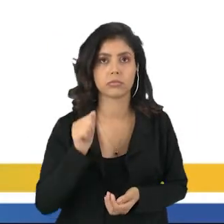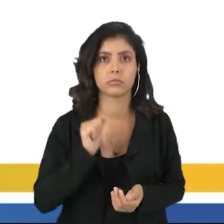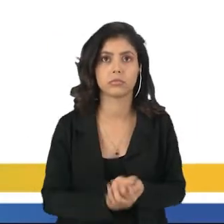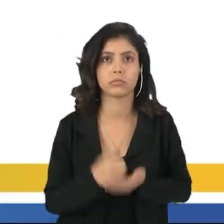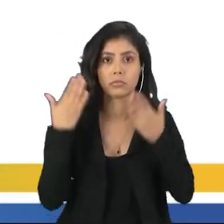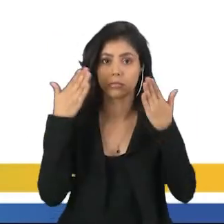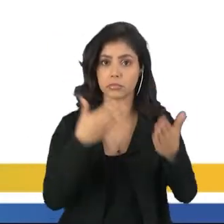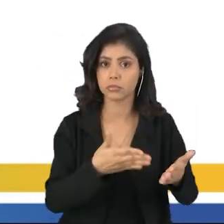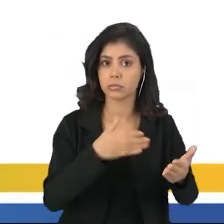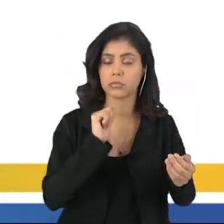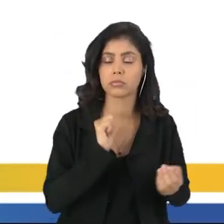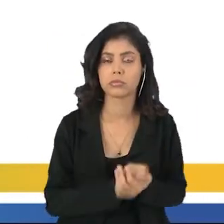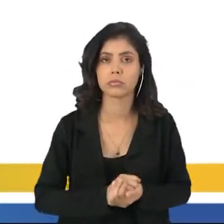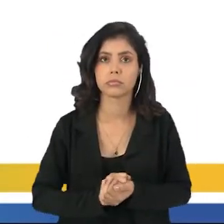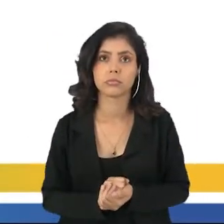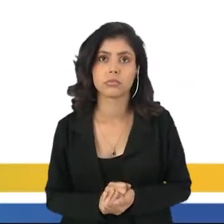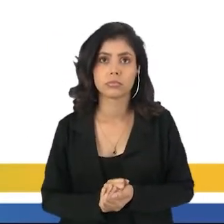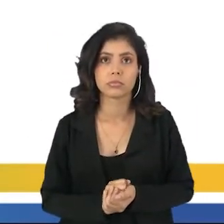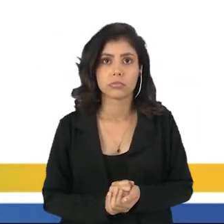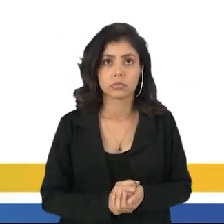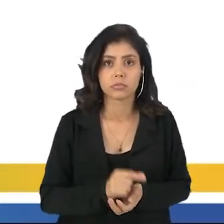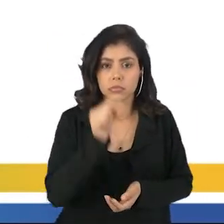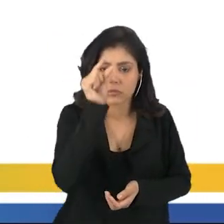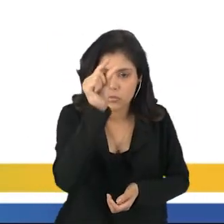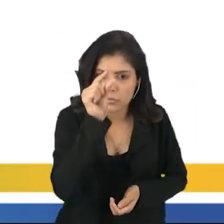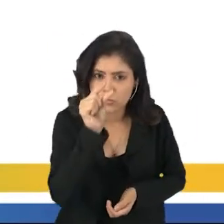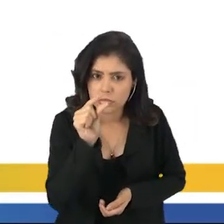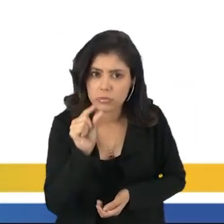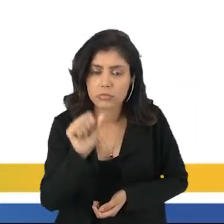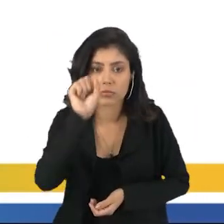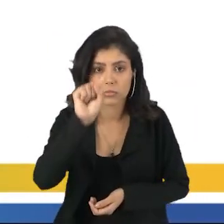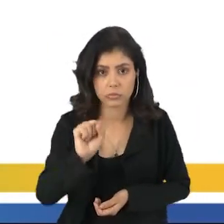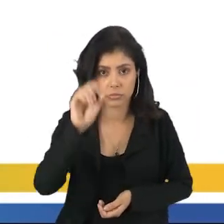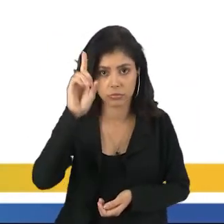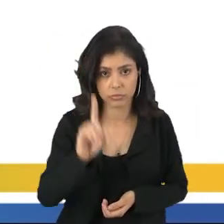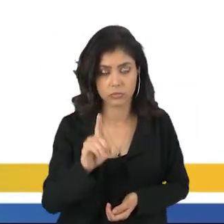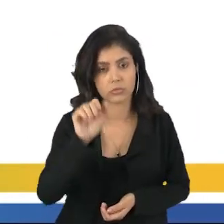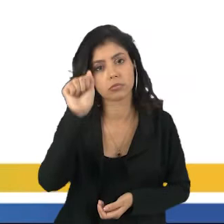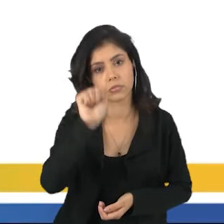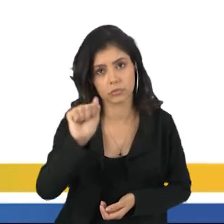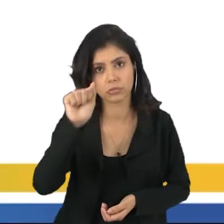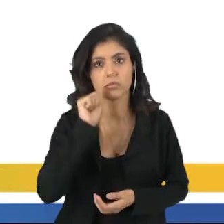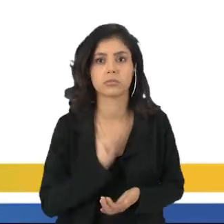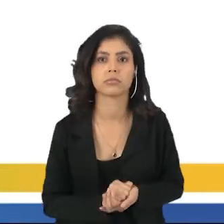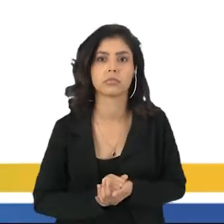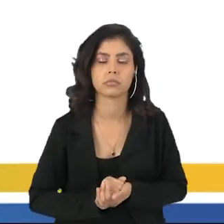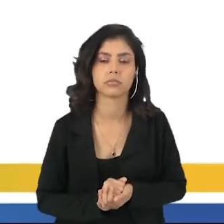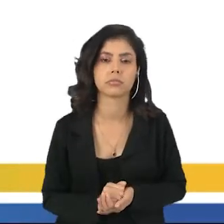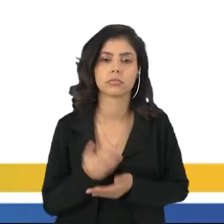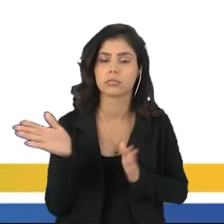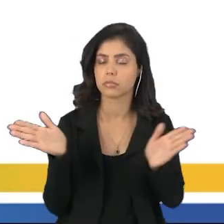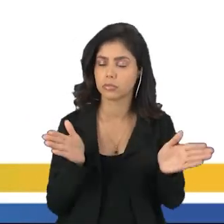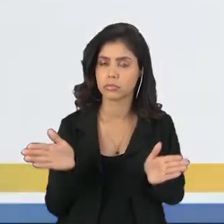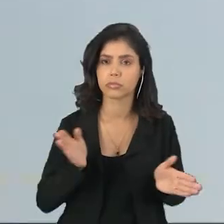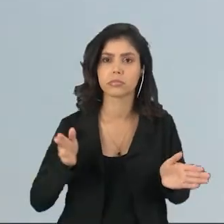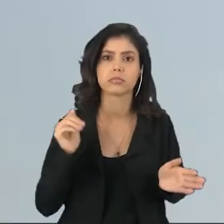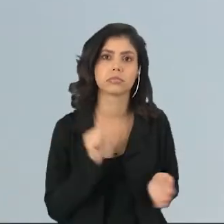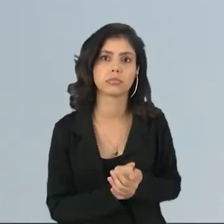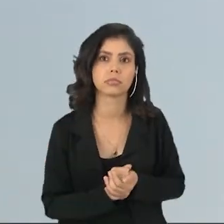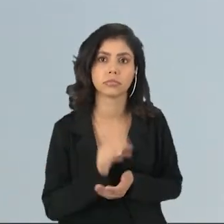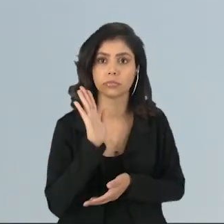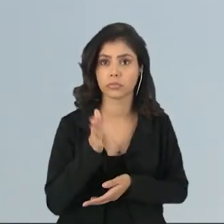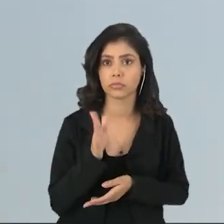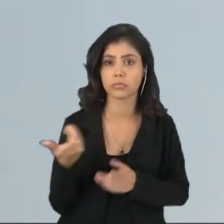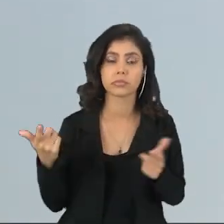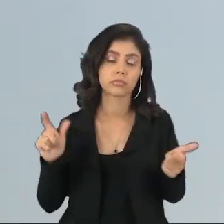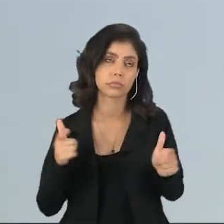nosso foco de estudo, pequenas ilhas aqui na parte do sudeste asiático. Então aí a participação na Ásia já